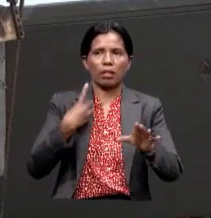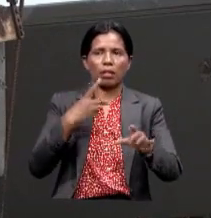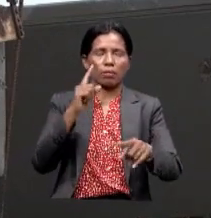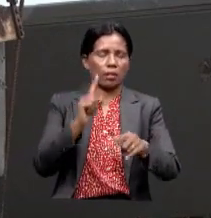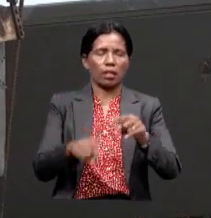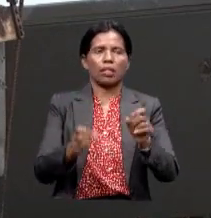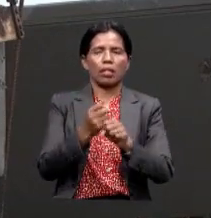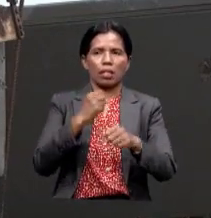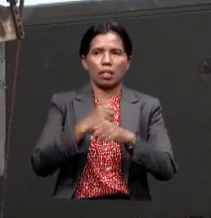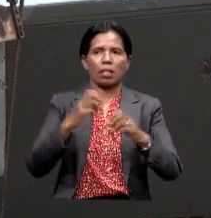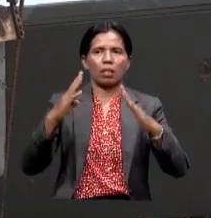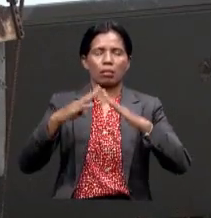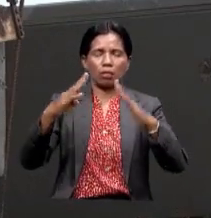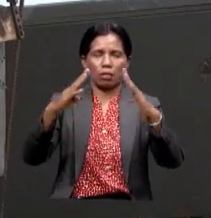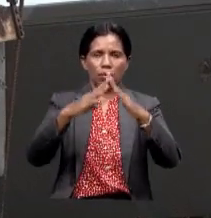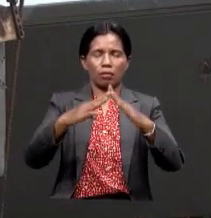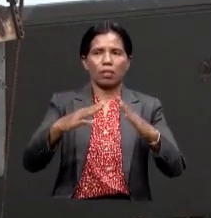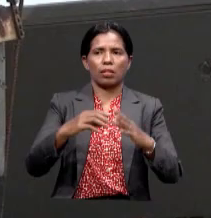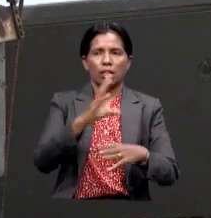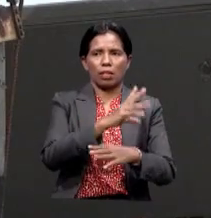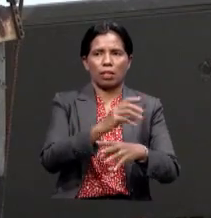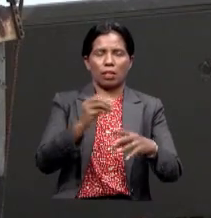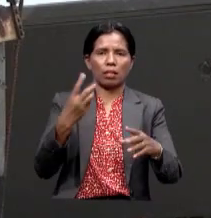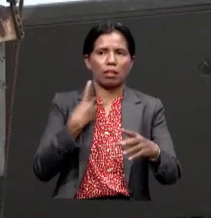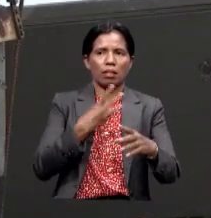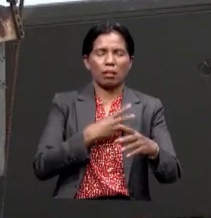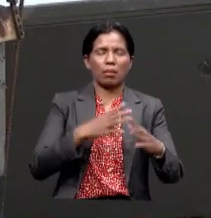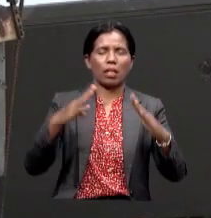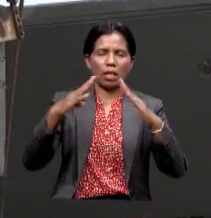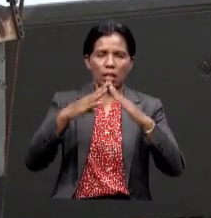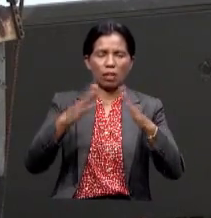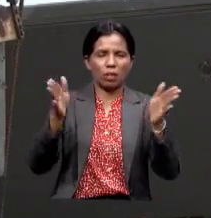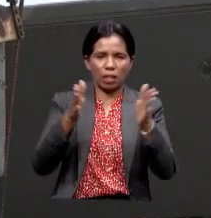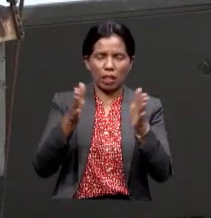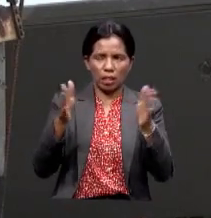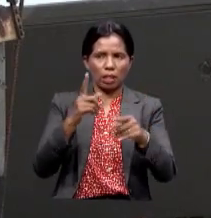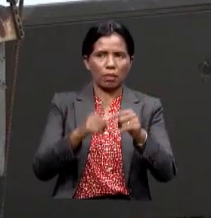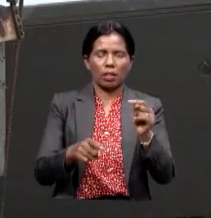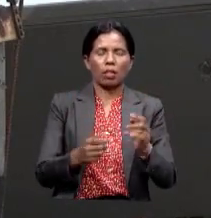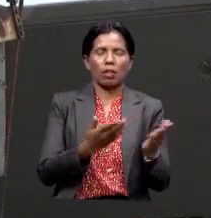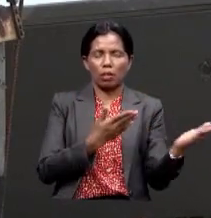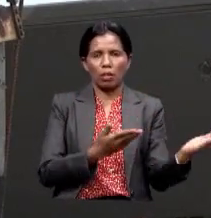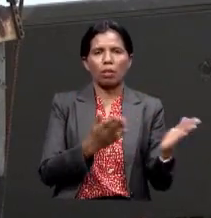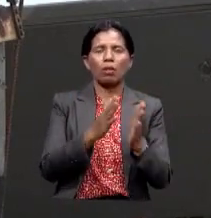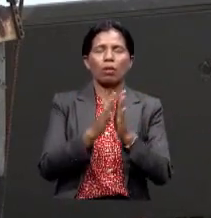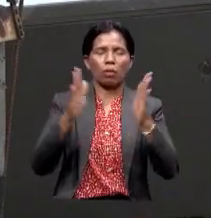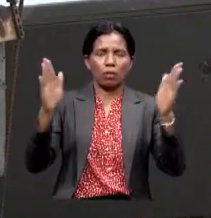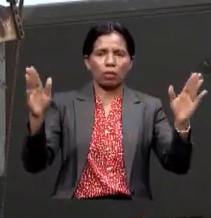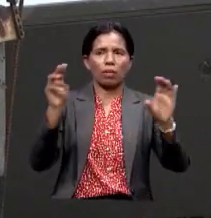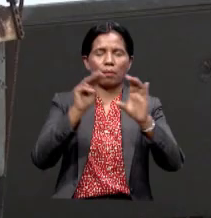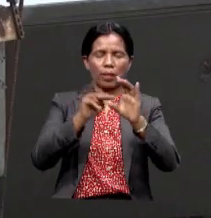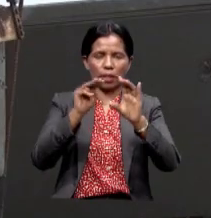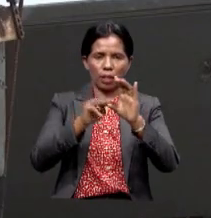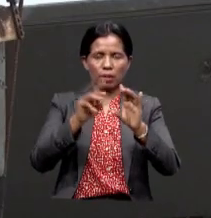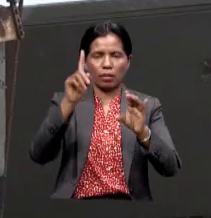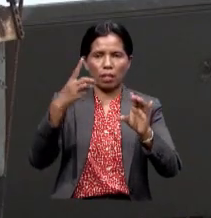be. Uma tali i kalen kalen sira ne be kam halo ki kuan ne lalika halo han sa lo ke ni tek mercado an ida